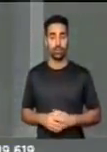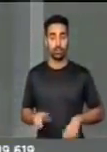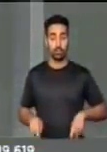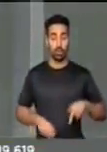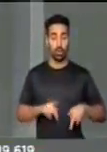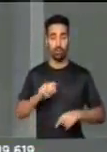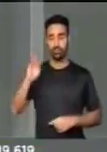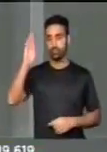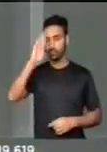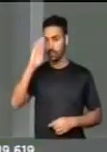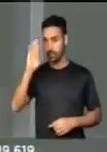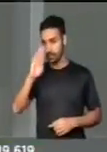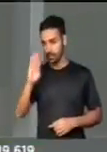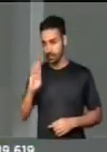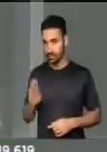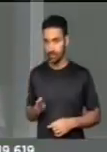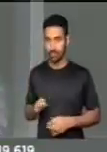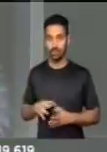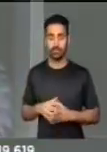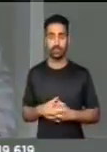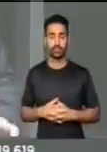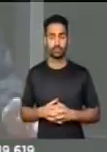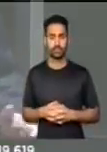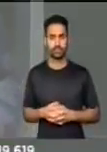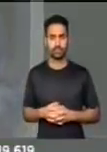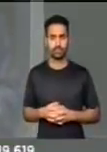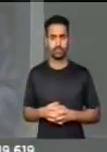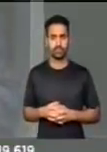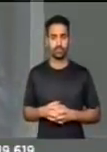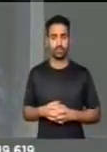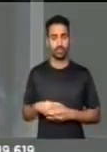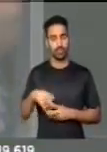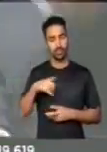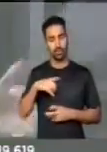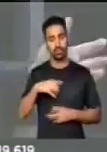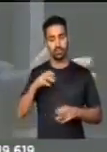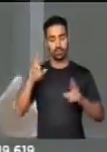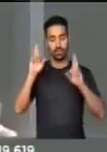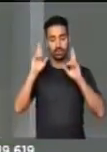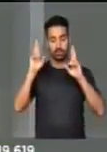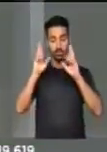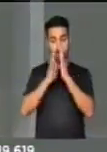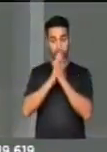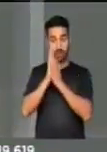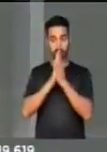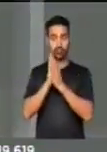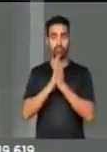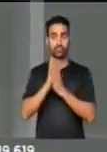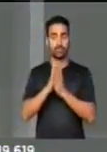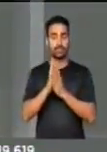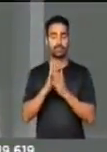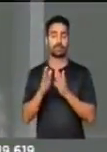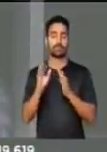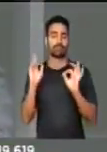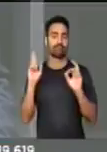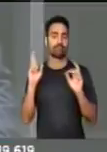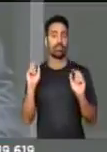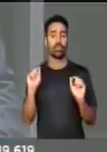brasileiro, todo o país, gera uma expectativa muito grande e nos dá uma oportunidade de